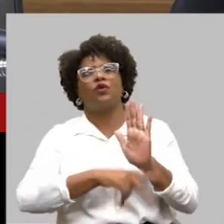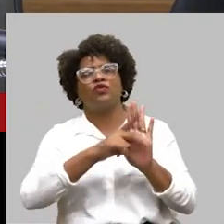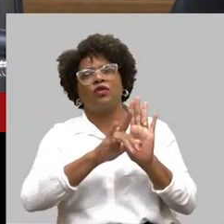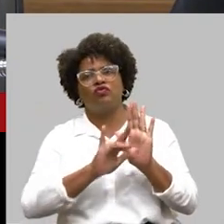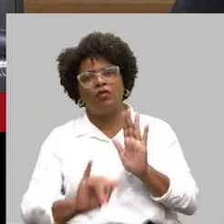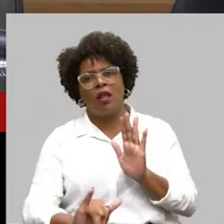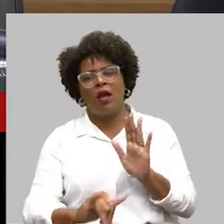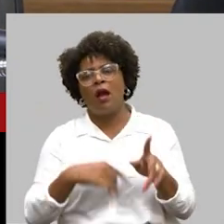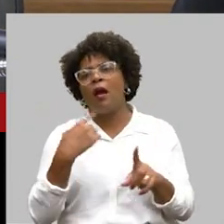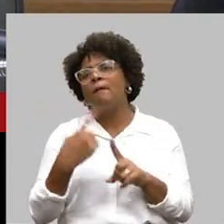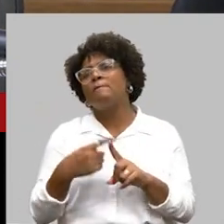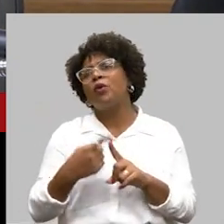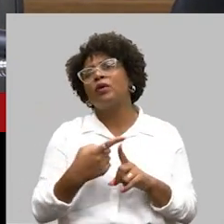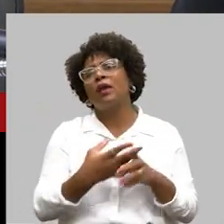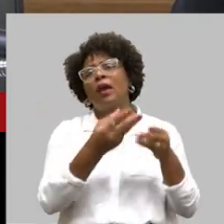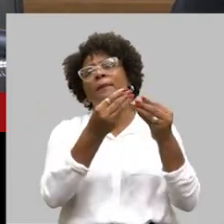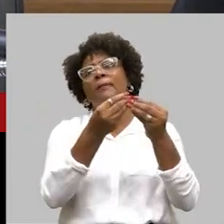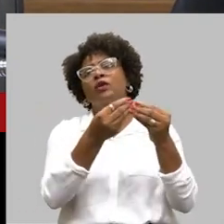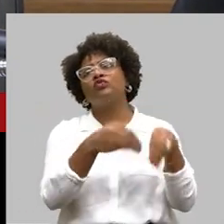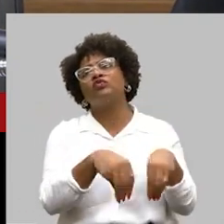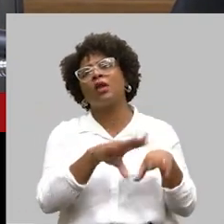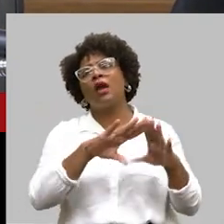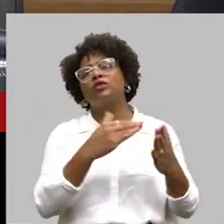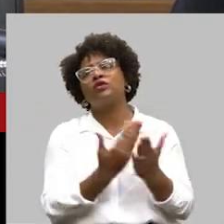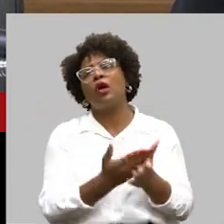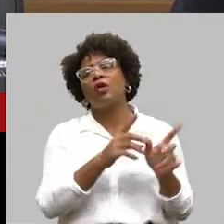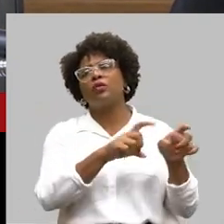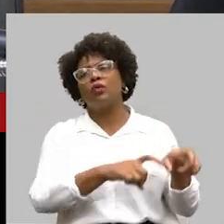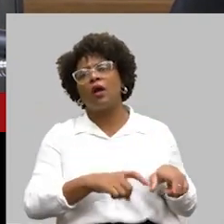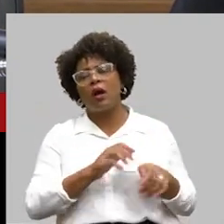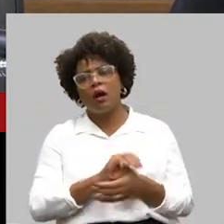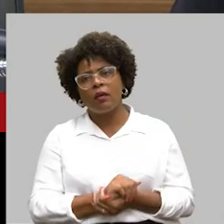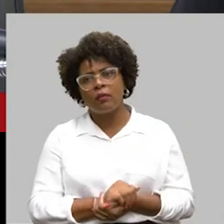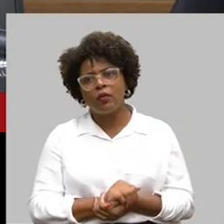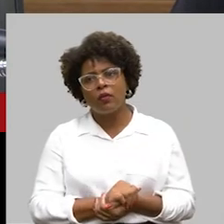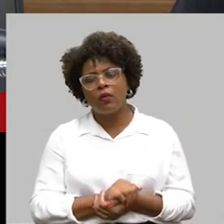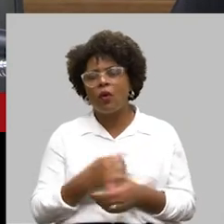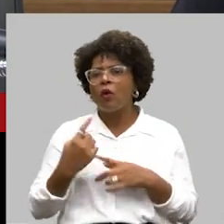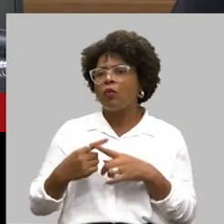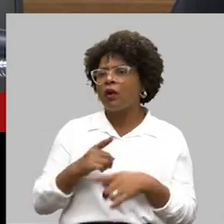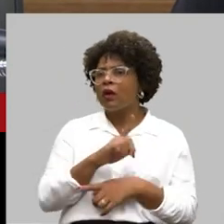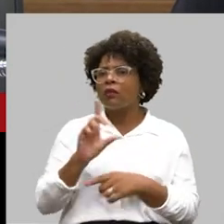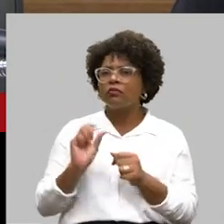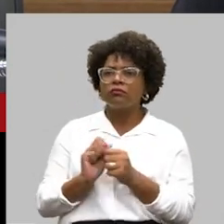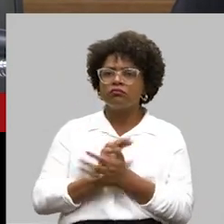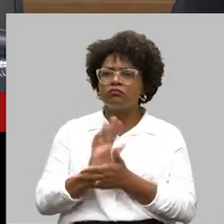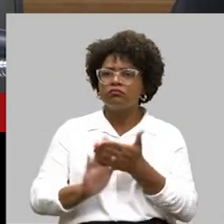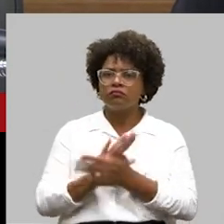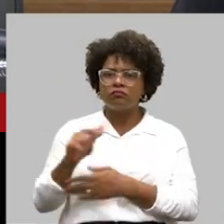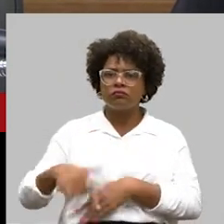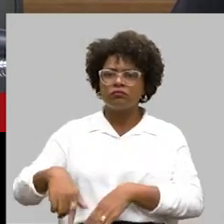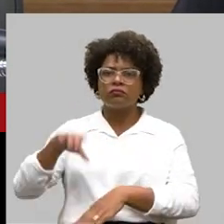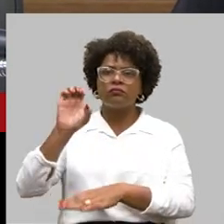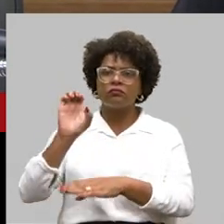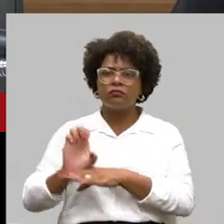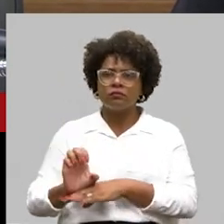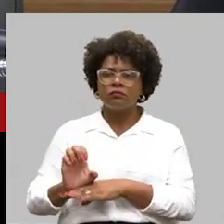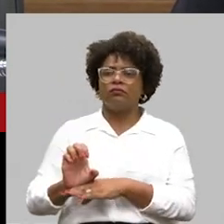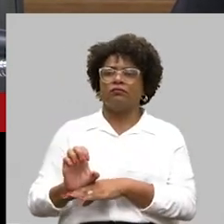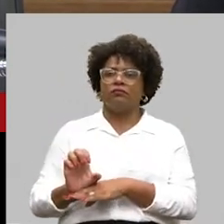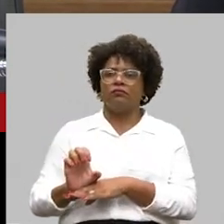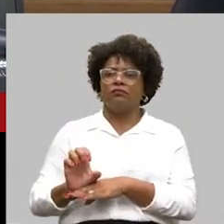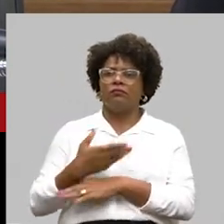campo porque não tratá-las como as escolas públicas do estado de Minas Gerais Por que todo ano esse movimento esse